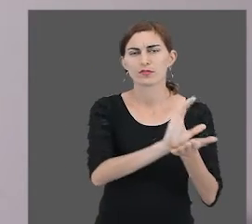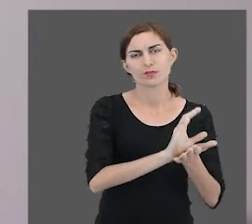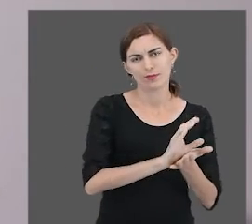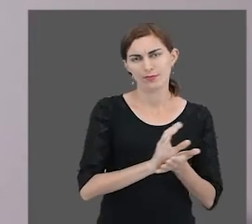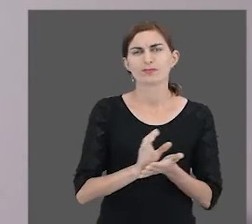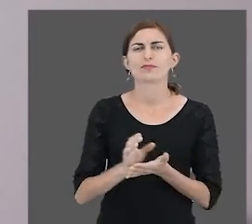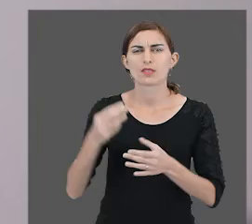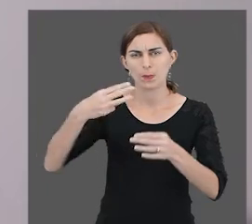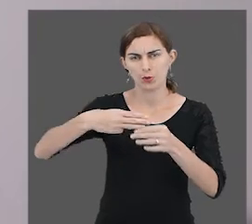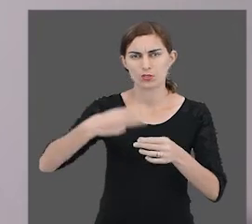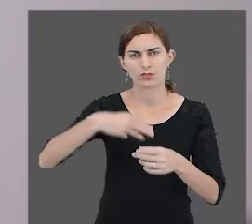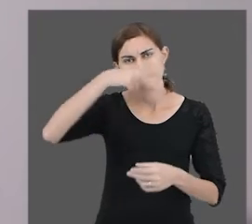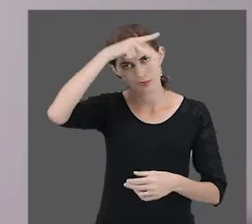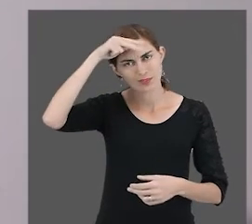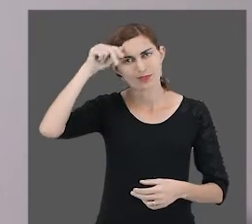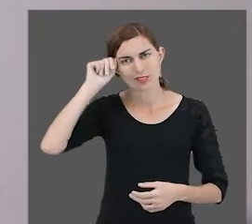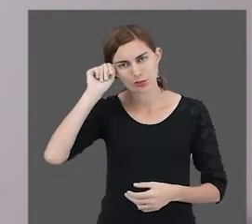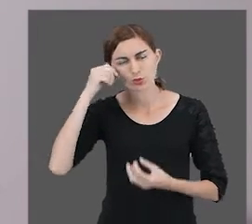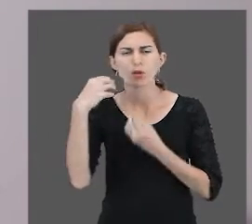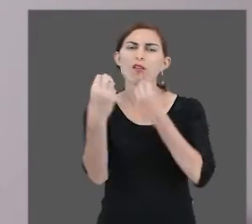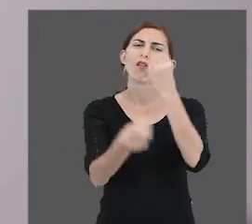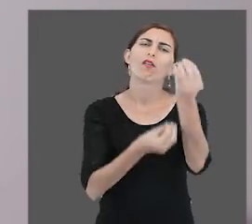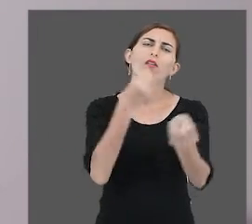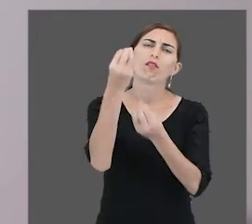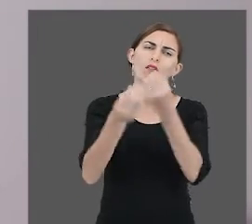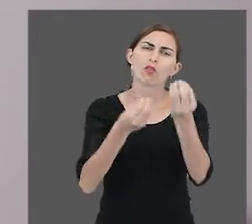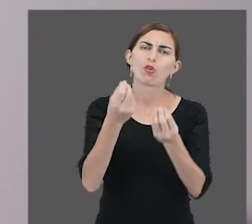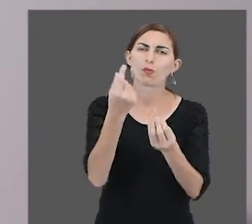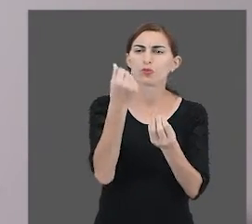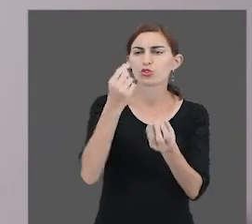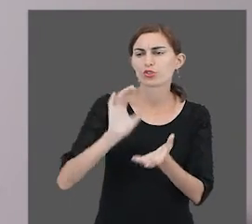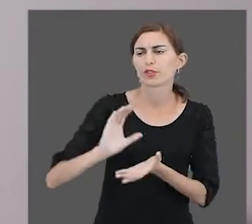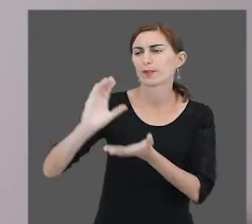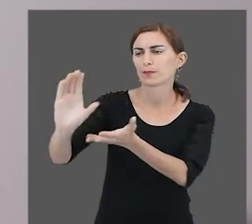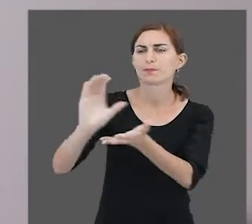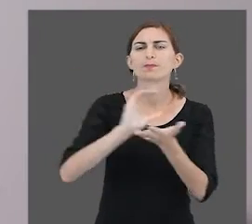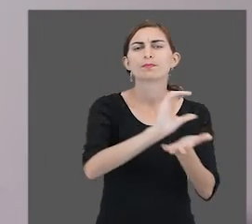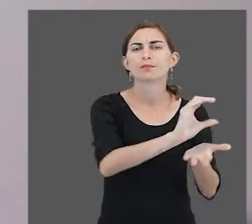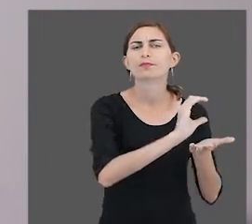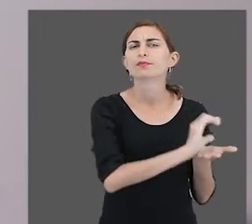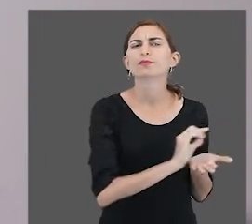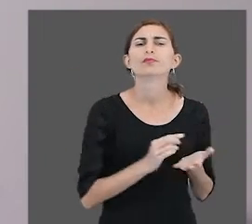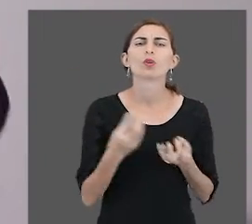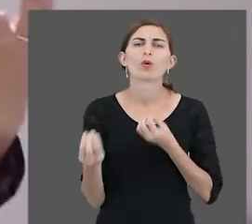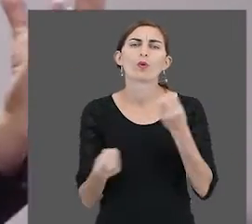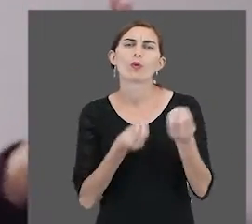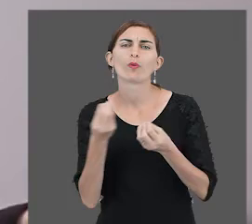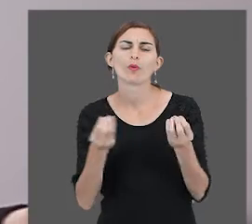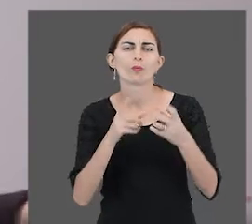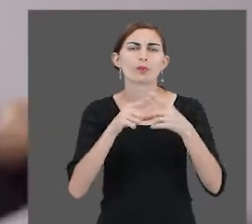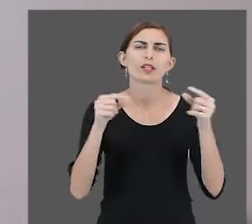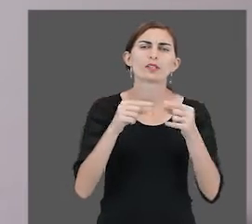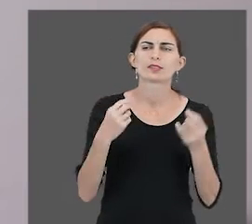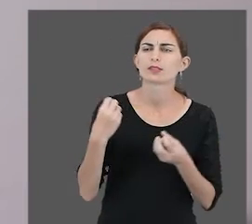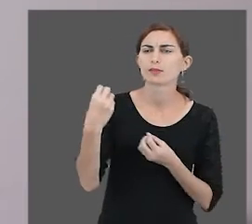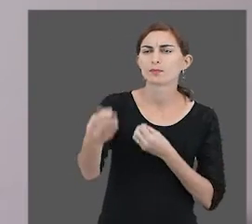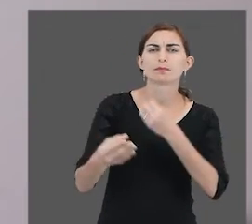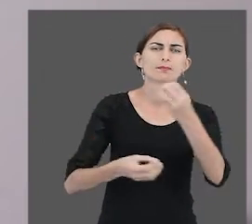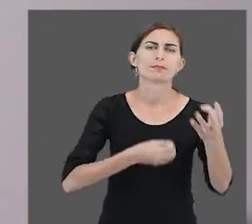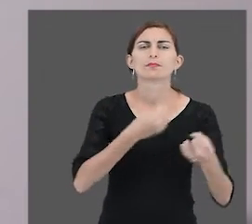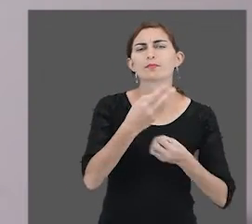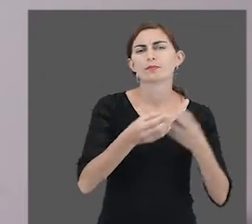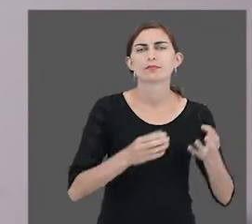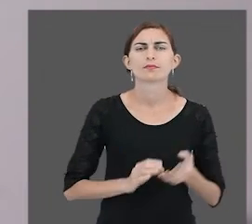Ok? Então a gente vai perguntar agora, sim, mas de que forma esses repasses são efetuados? De que forma a União transfere recursos para